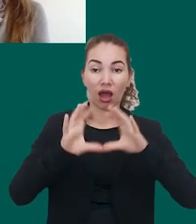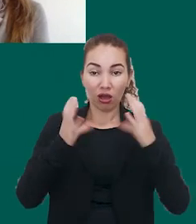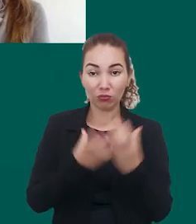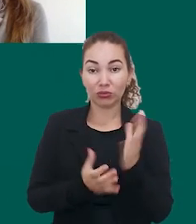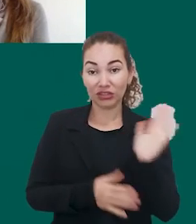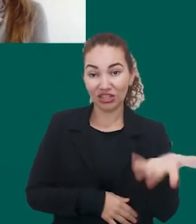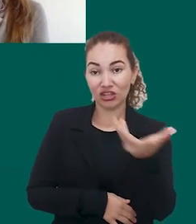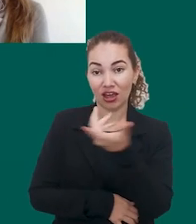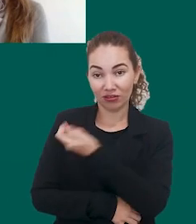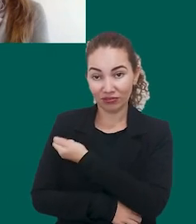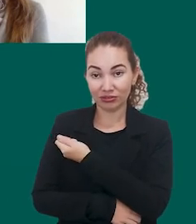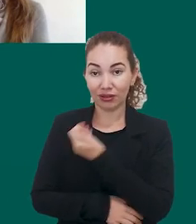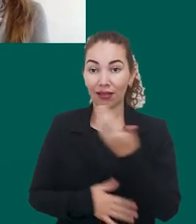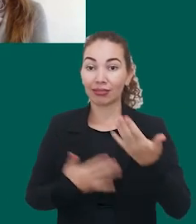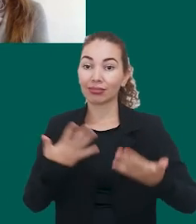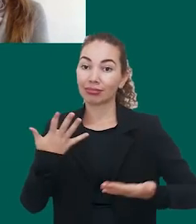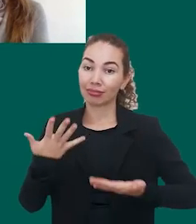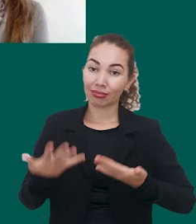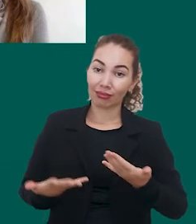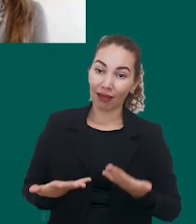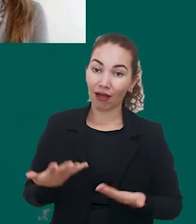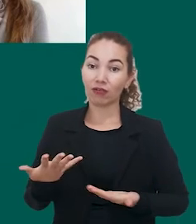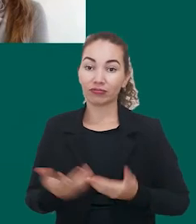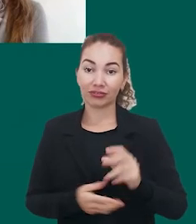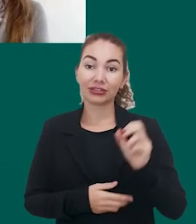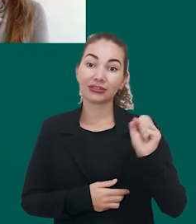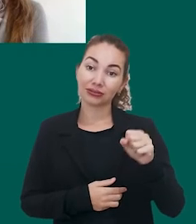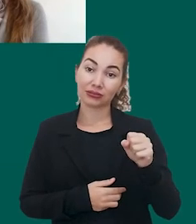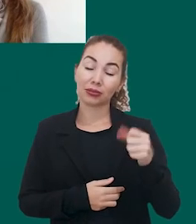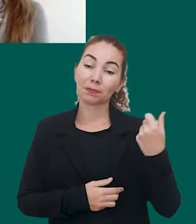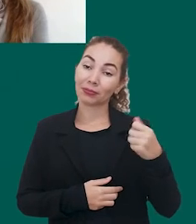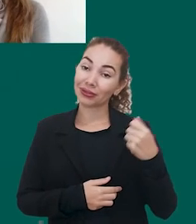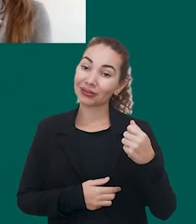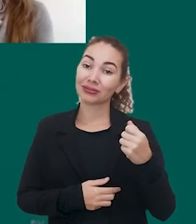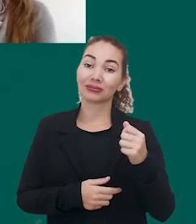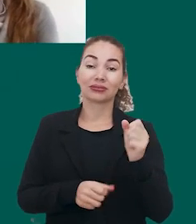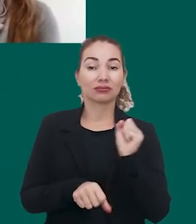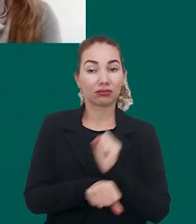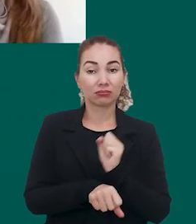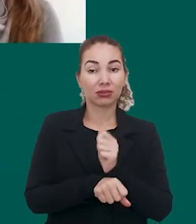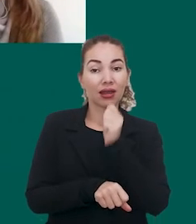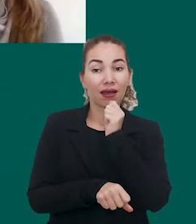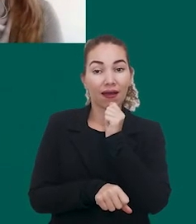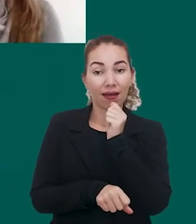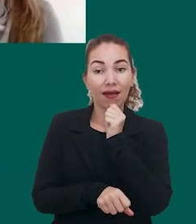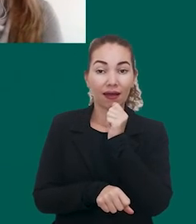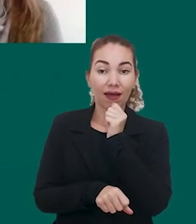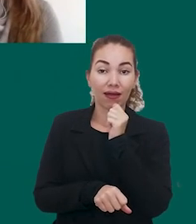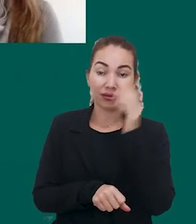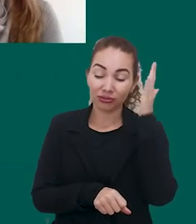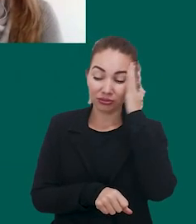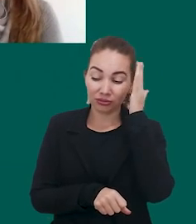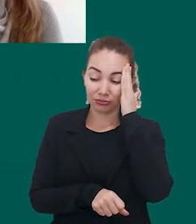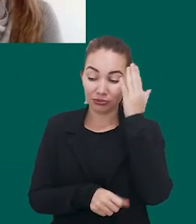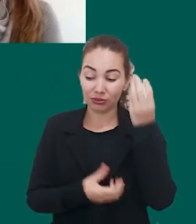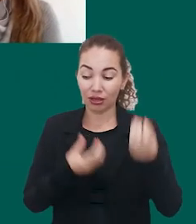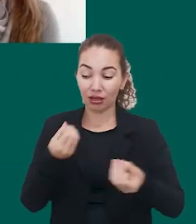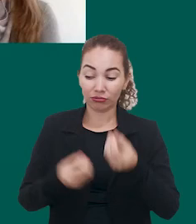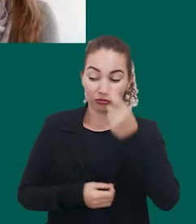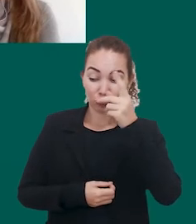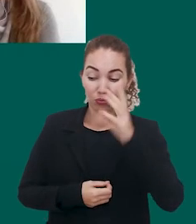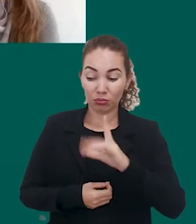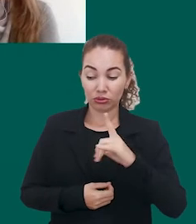ter uma imunidade de rebanho, mas não dá para saber, tá? De novo, são muitas incertezas. Eu até peço desculpas a vocês. Às vezes, alguns pacientes